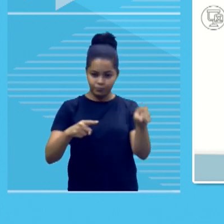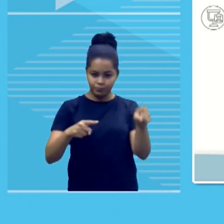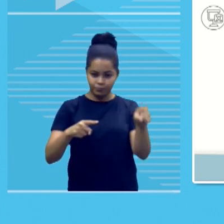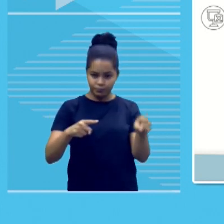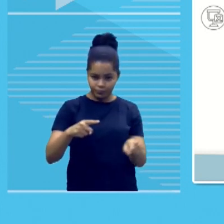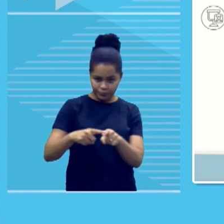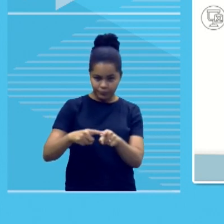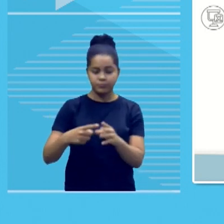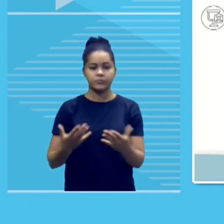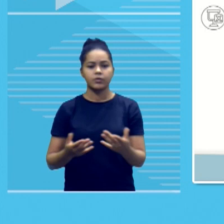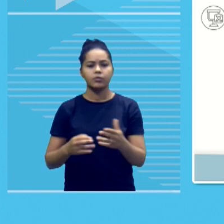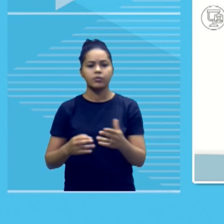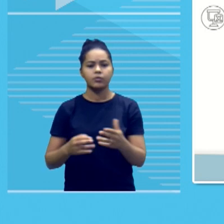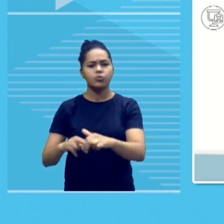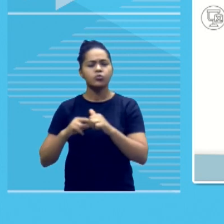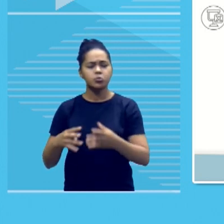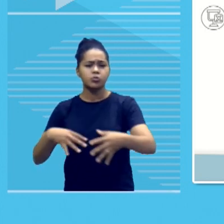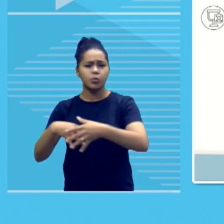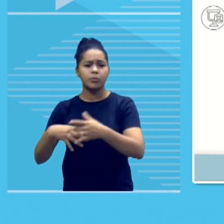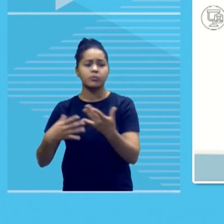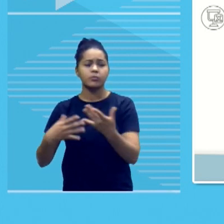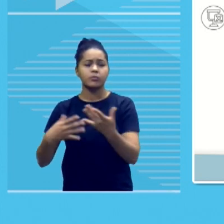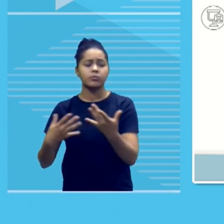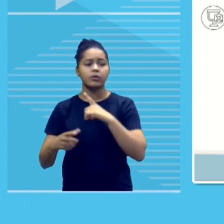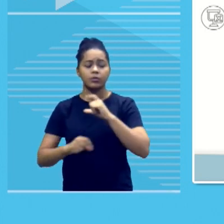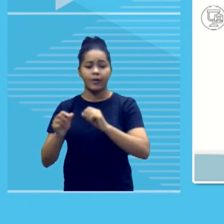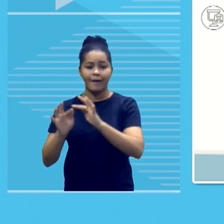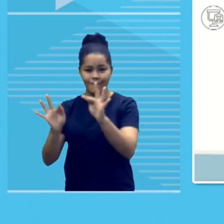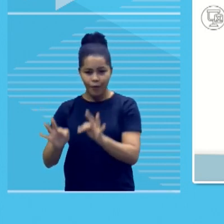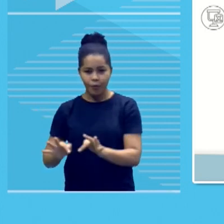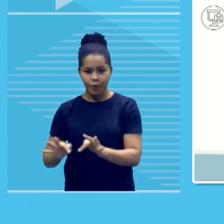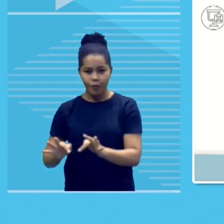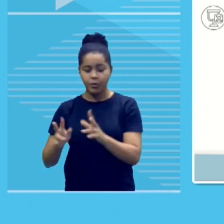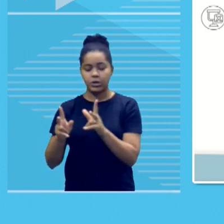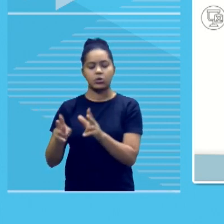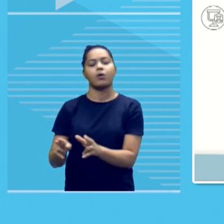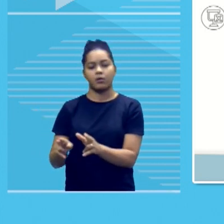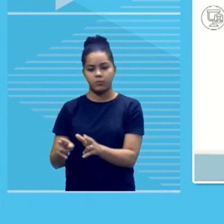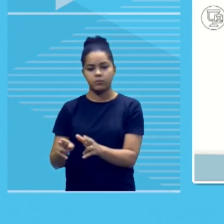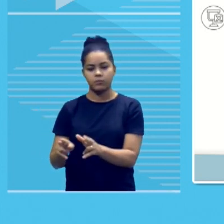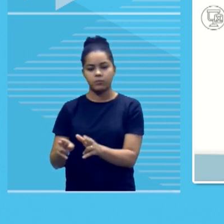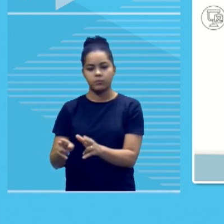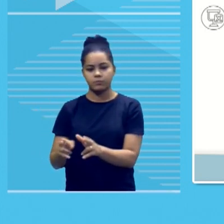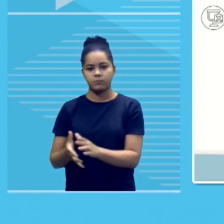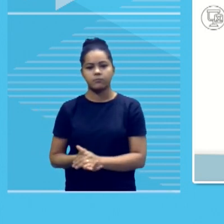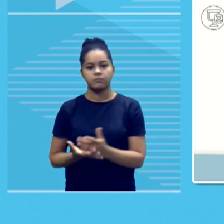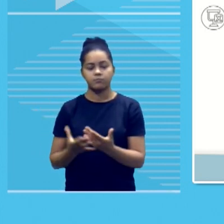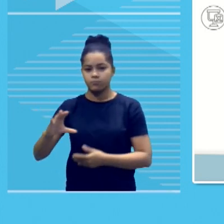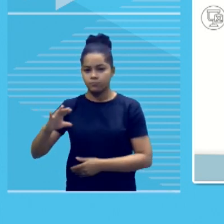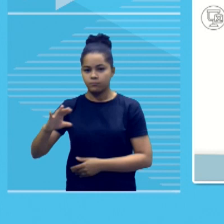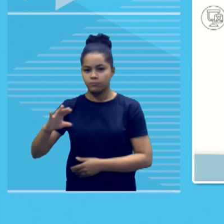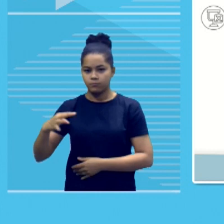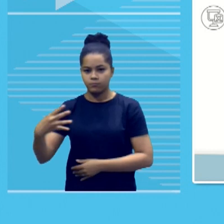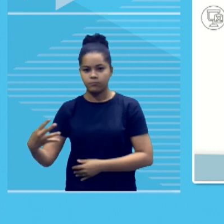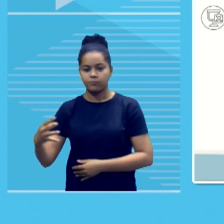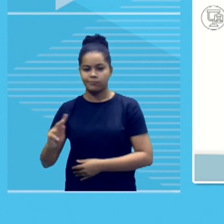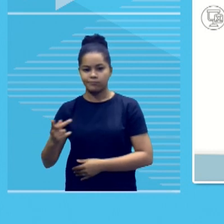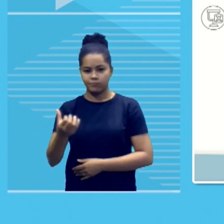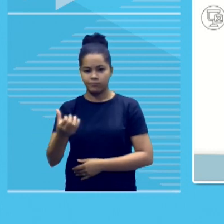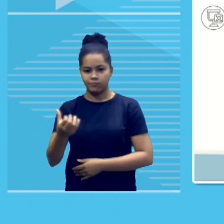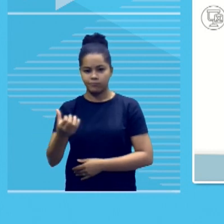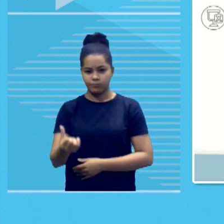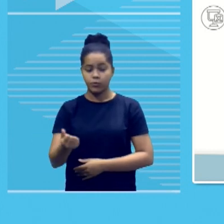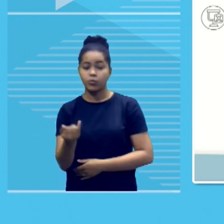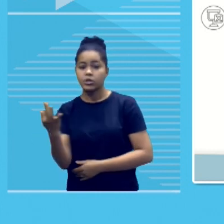isômeros porque a fórmula molecular mesmo esses dois compostos ó pode contar aí que vai dar C4 h6